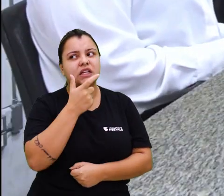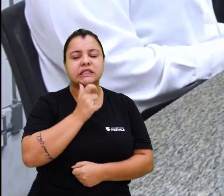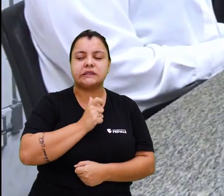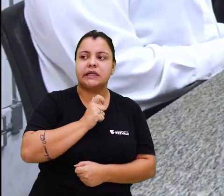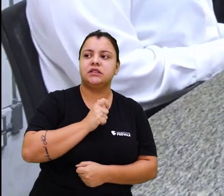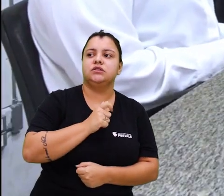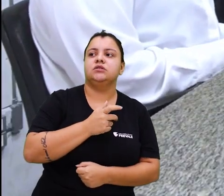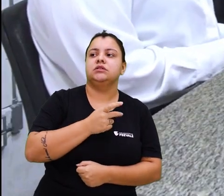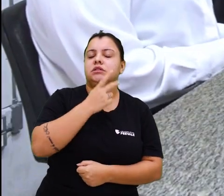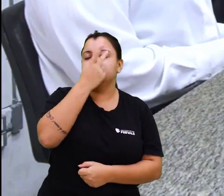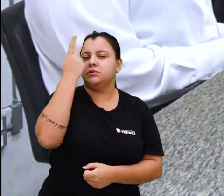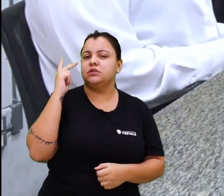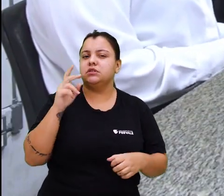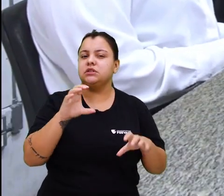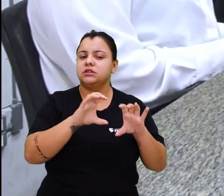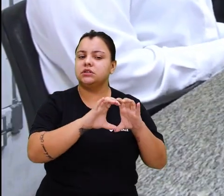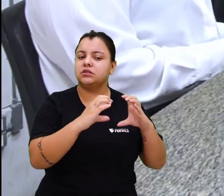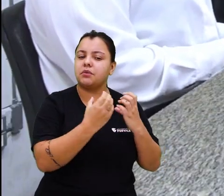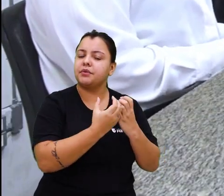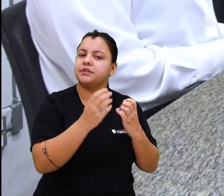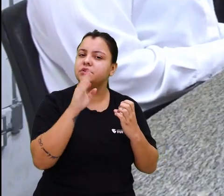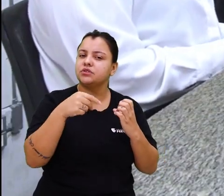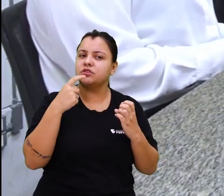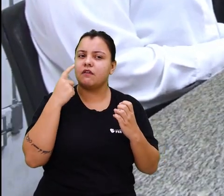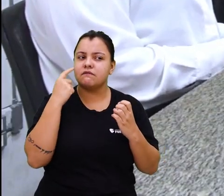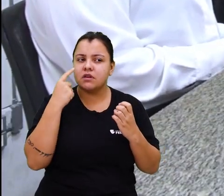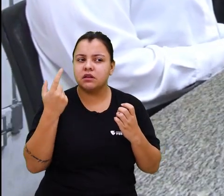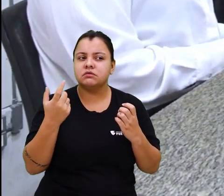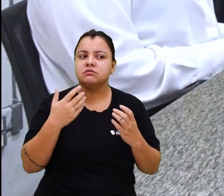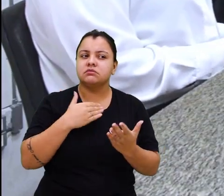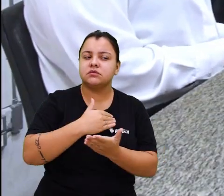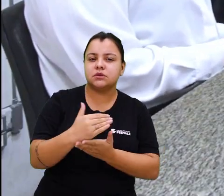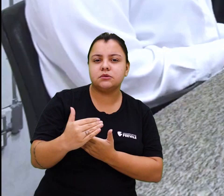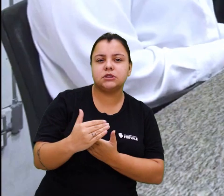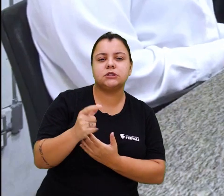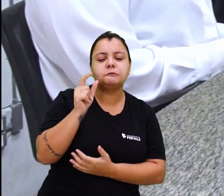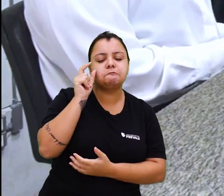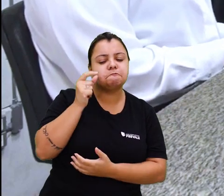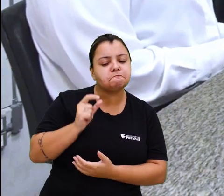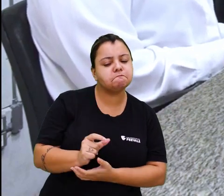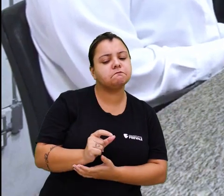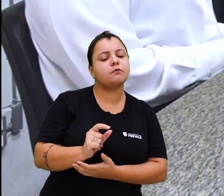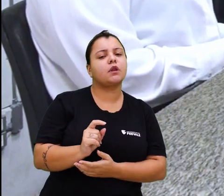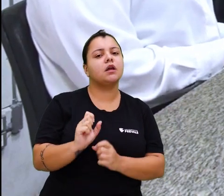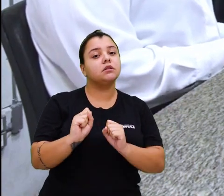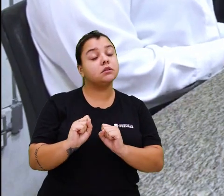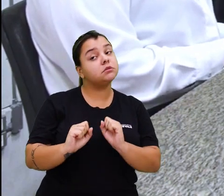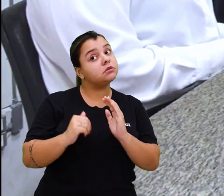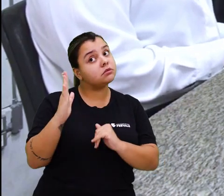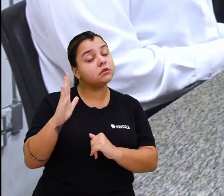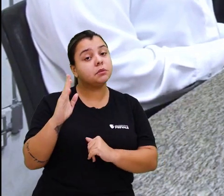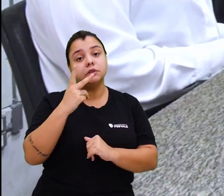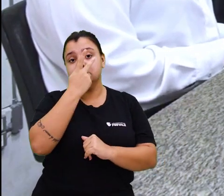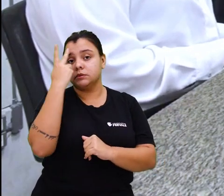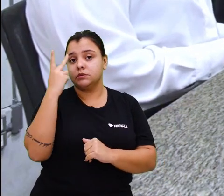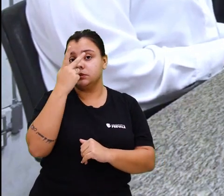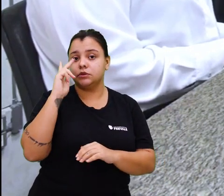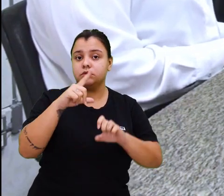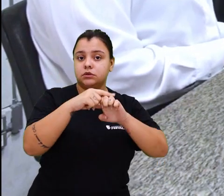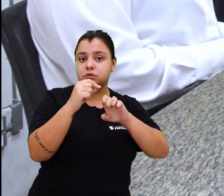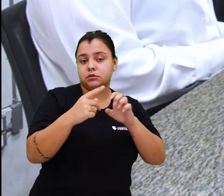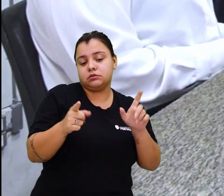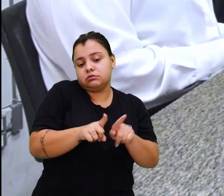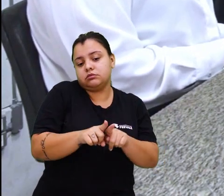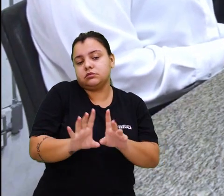Comunidades já viram já criou o interesse Então acho que o ano que vem a gente vai ter bem mais expositores Mas foi muito